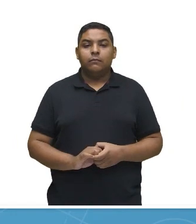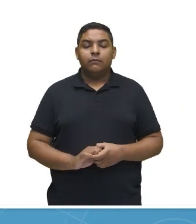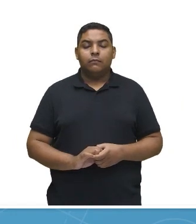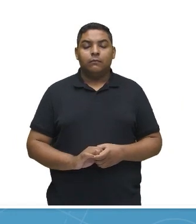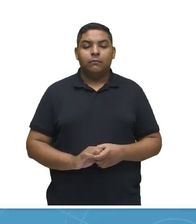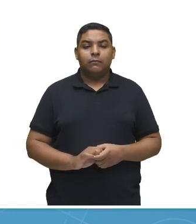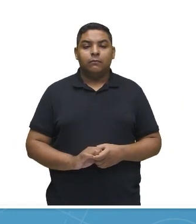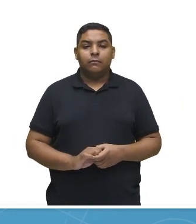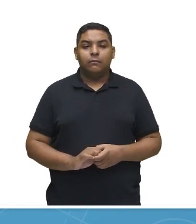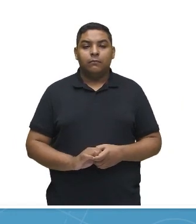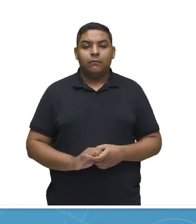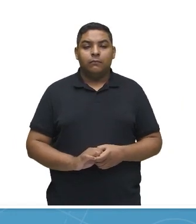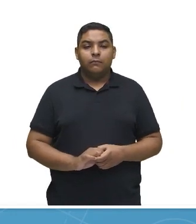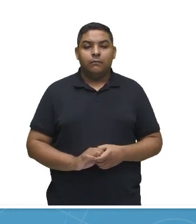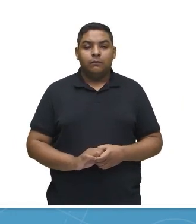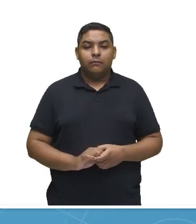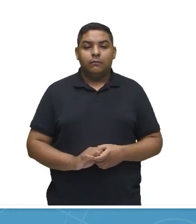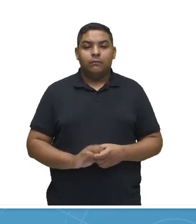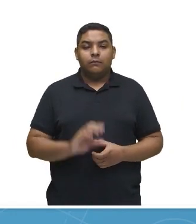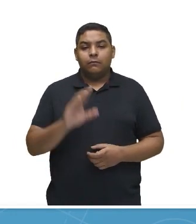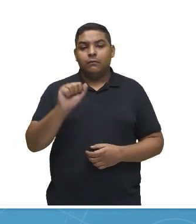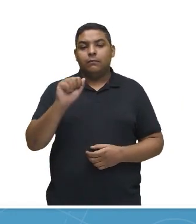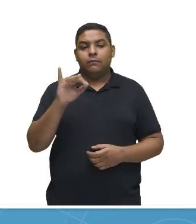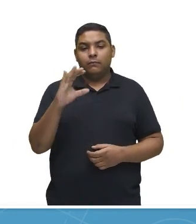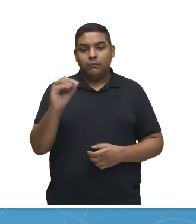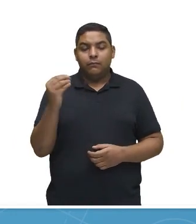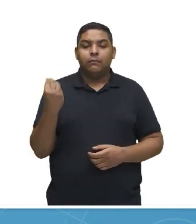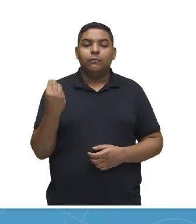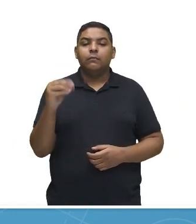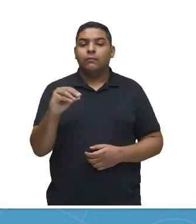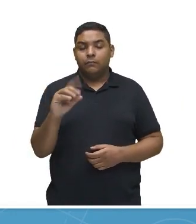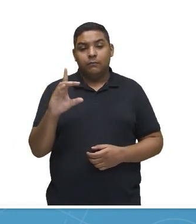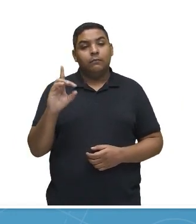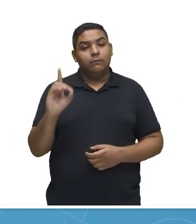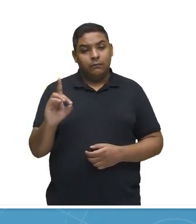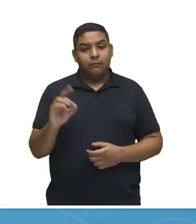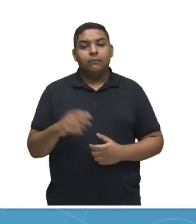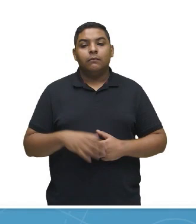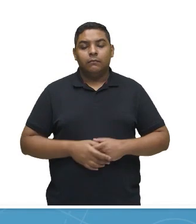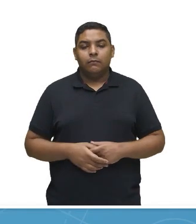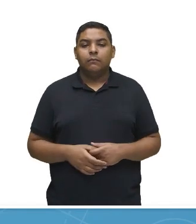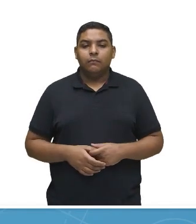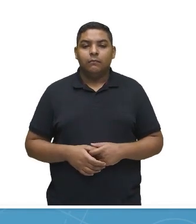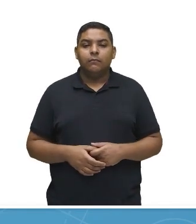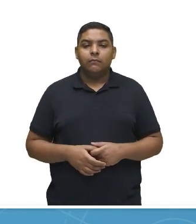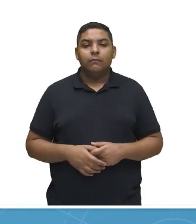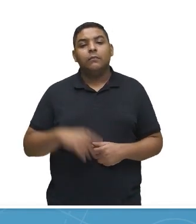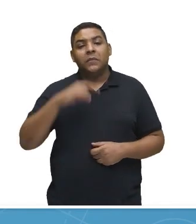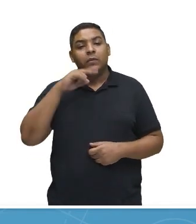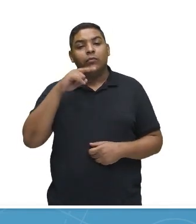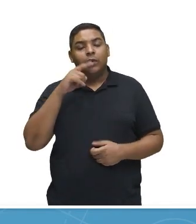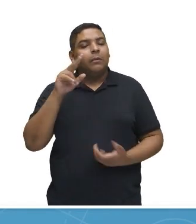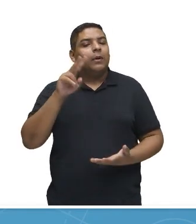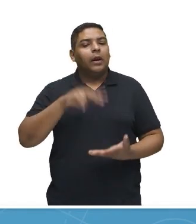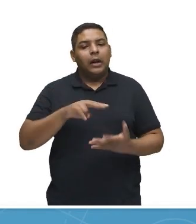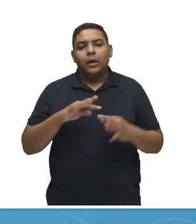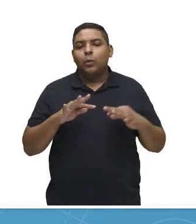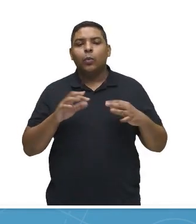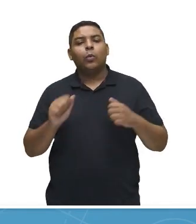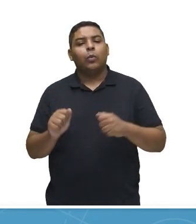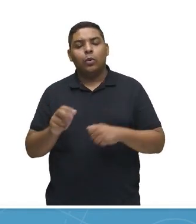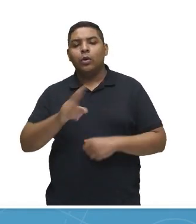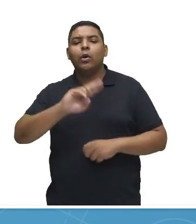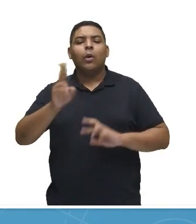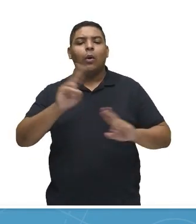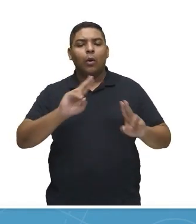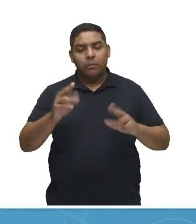Serrano. O Caio colocou letra D. Muito bem, pessoal, não dá para ler todos os nomes aqui, mas obrigado pela